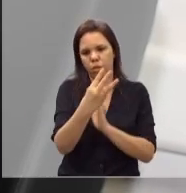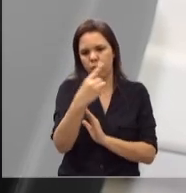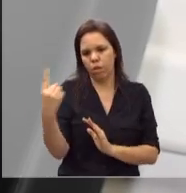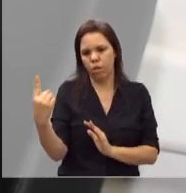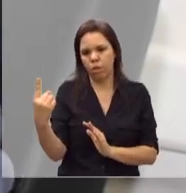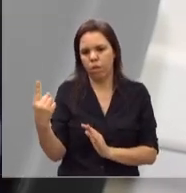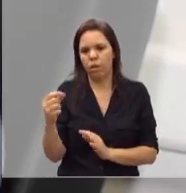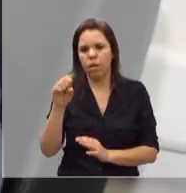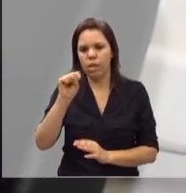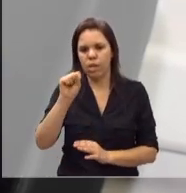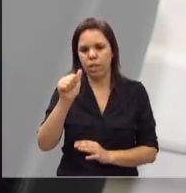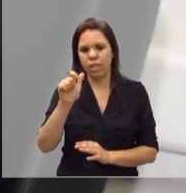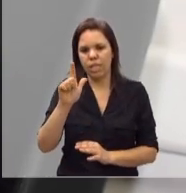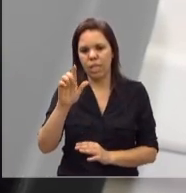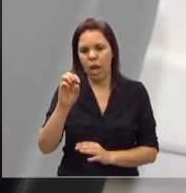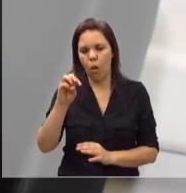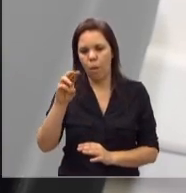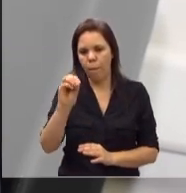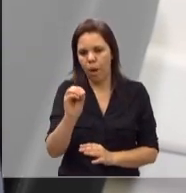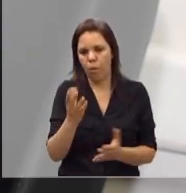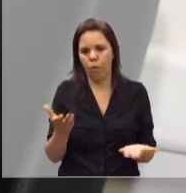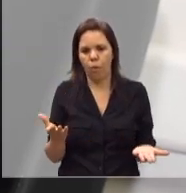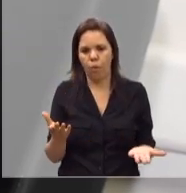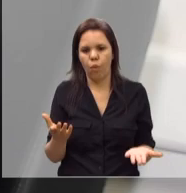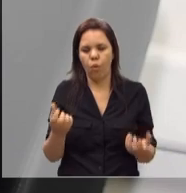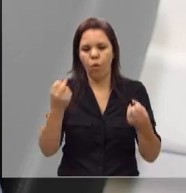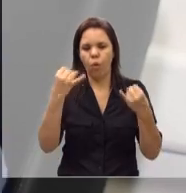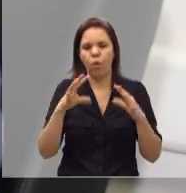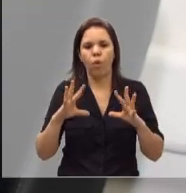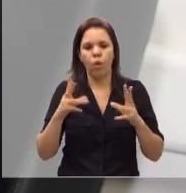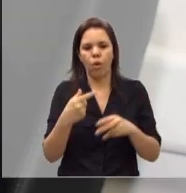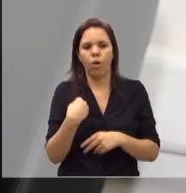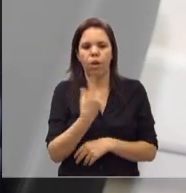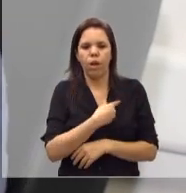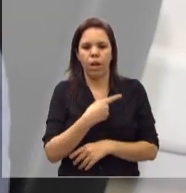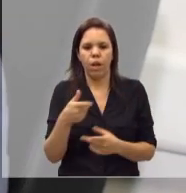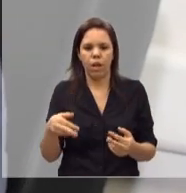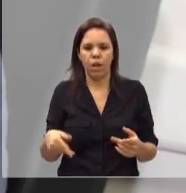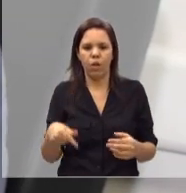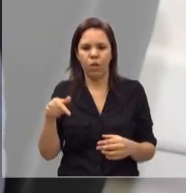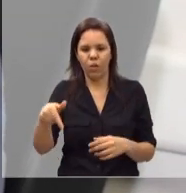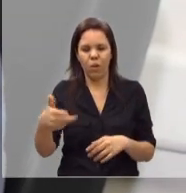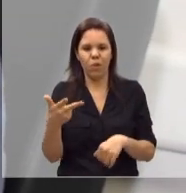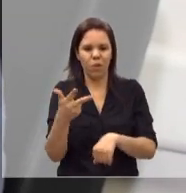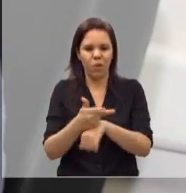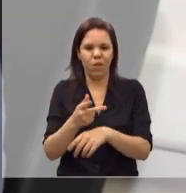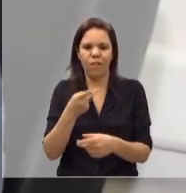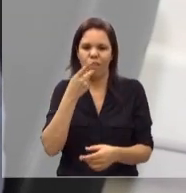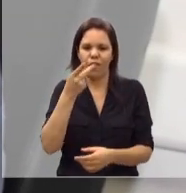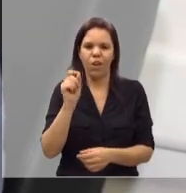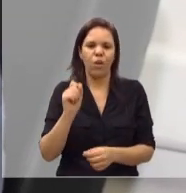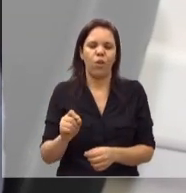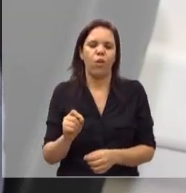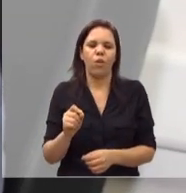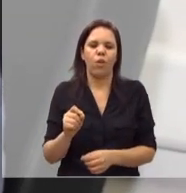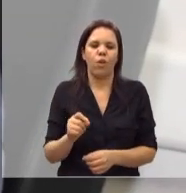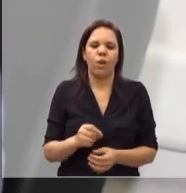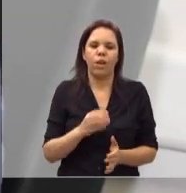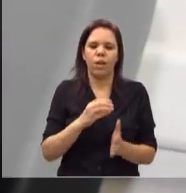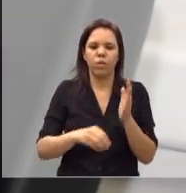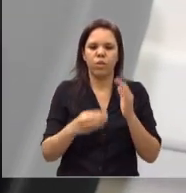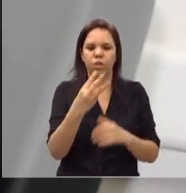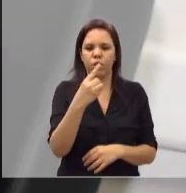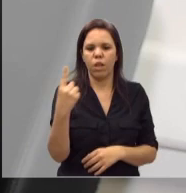o grande Salomão, sábio Salomão, né? Como citou nosso cinegrafista aqui, o Provérbios 31 é maravilhoso. Ele